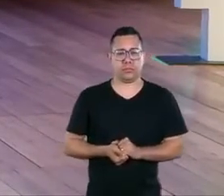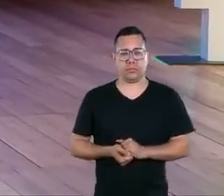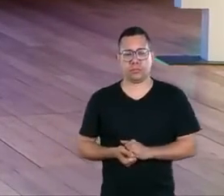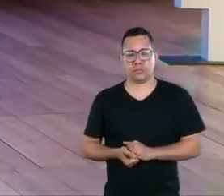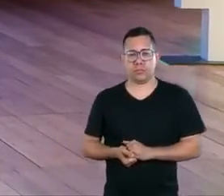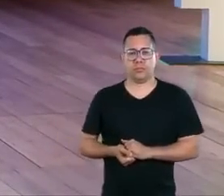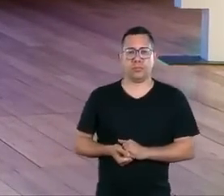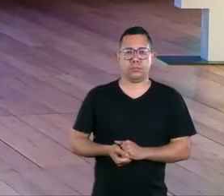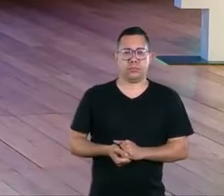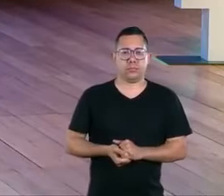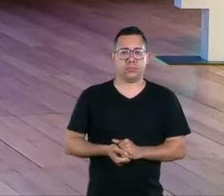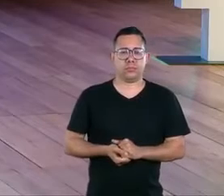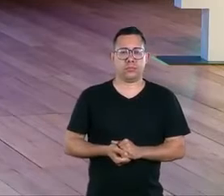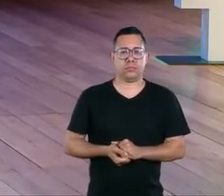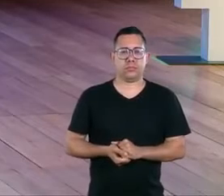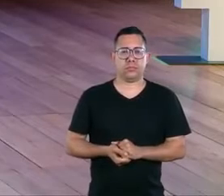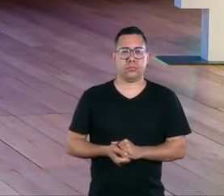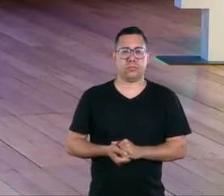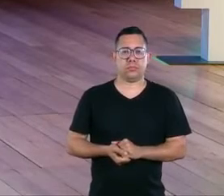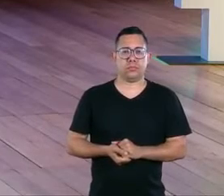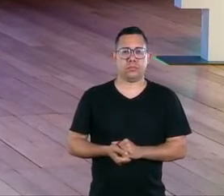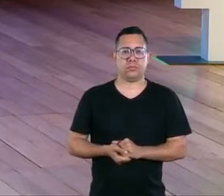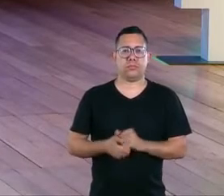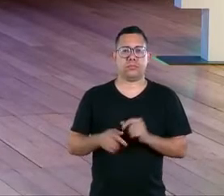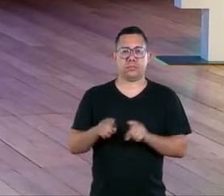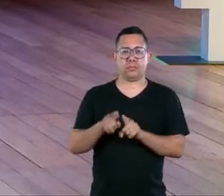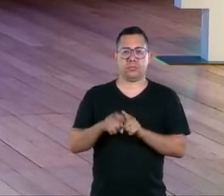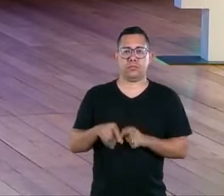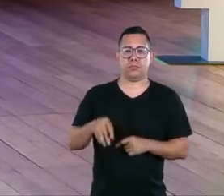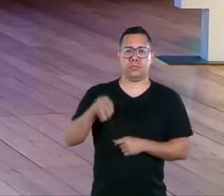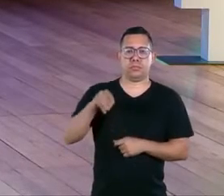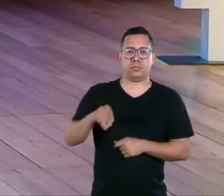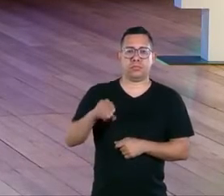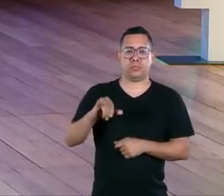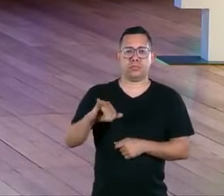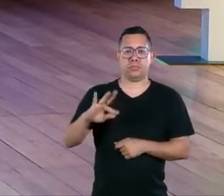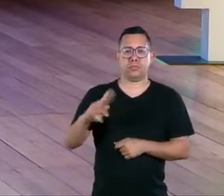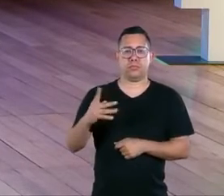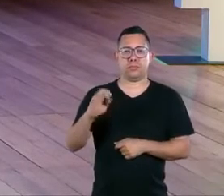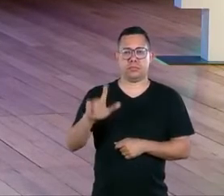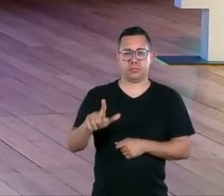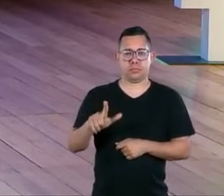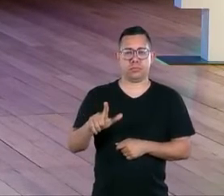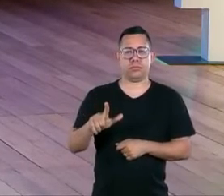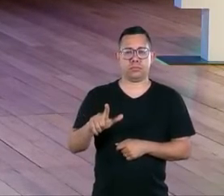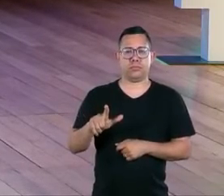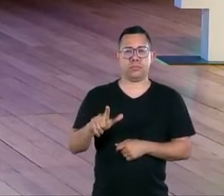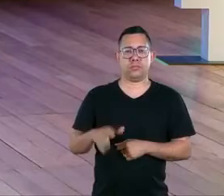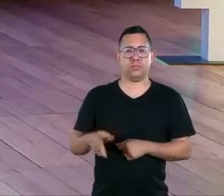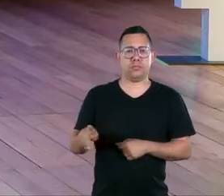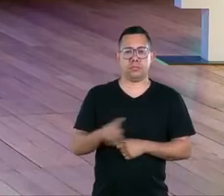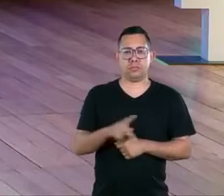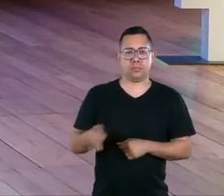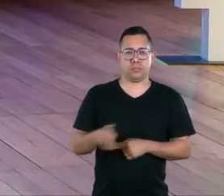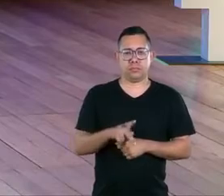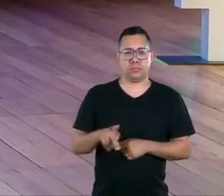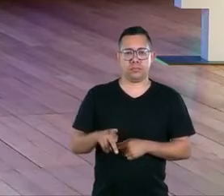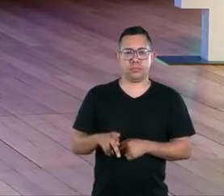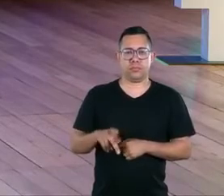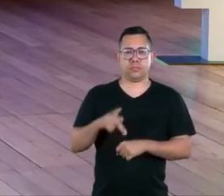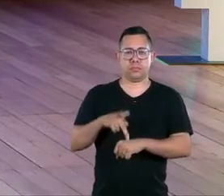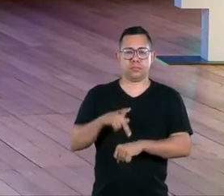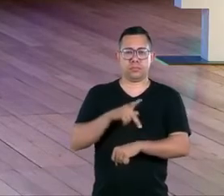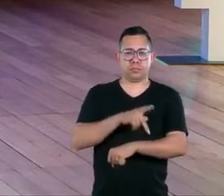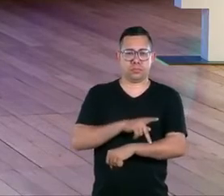Também vai estar com a gente nessa mesa o Michel Leandro, docente nos cursos de Letra e Pedagogia do Centro Universitário Barão de Mauá e